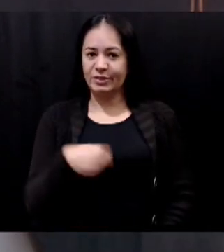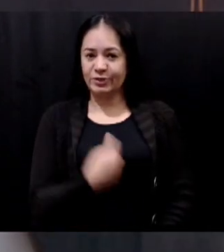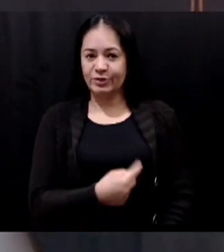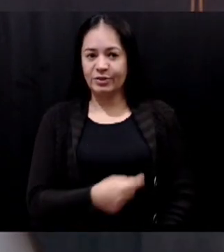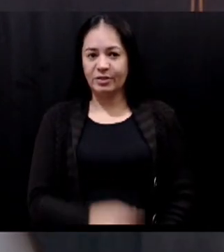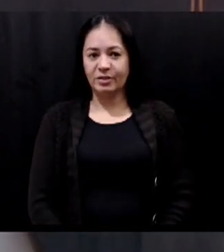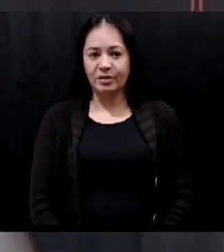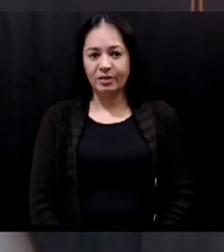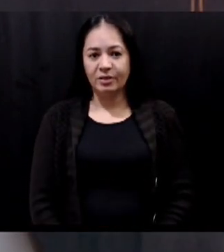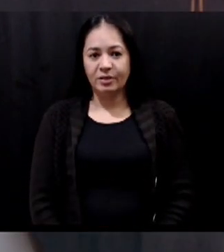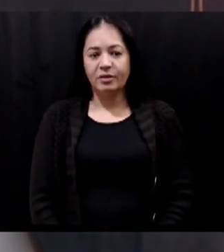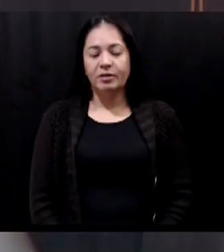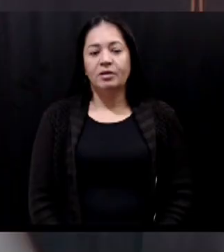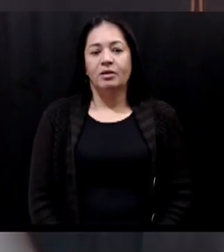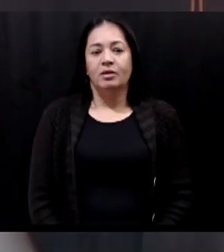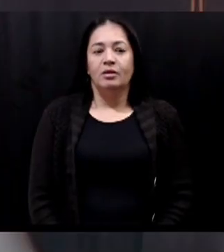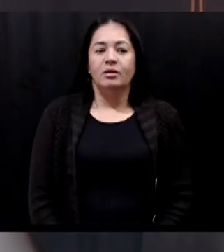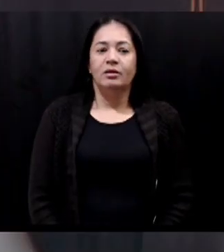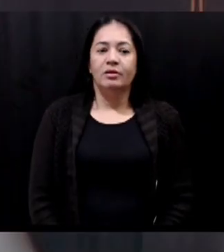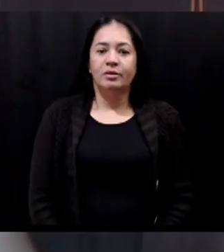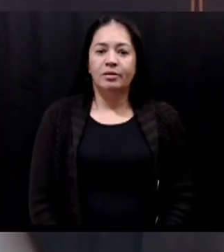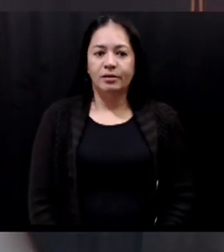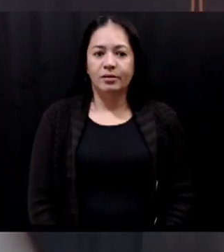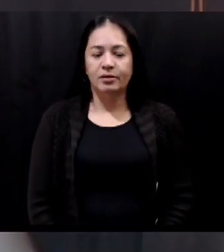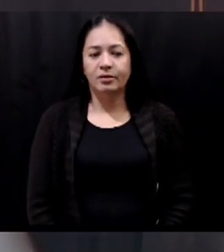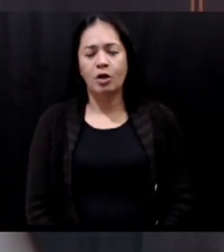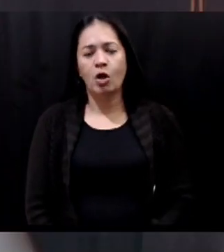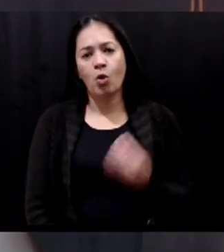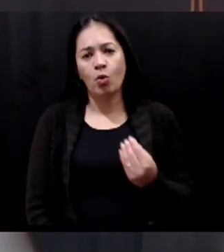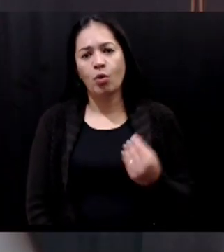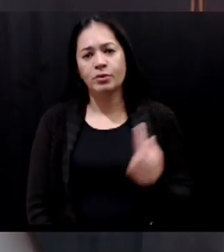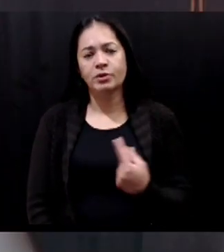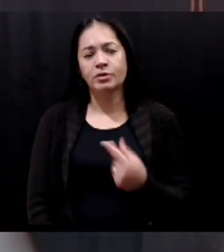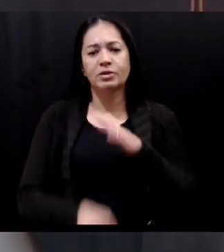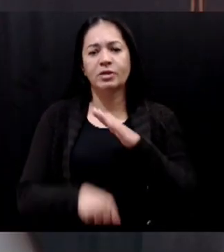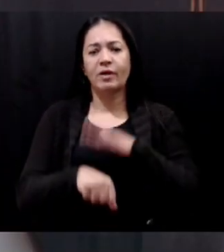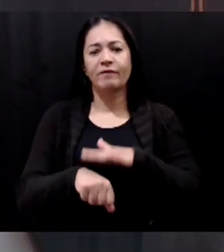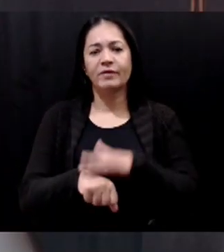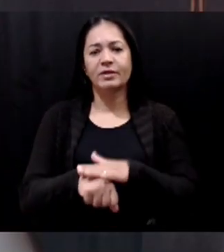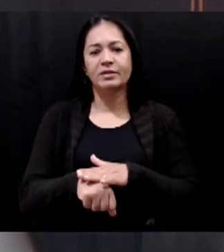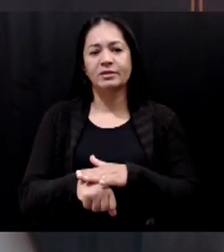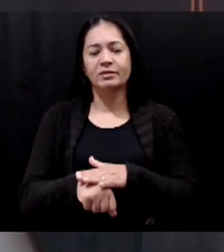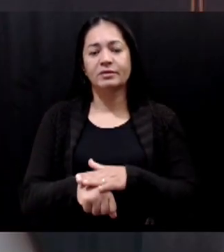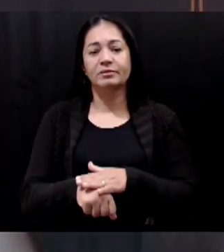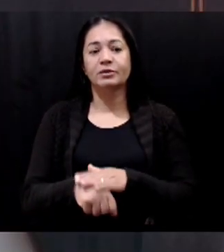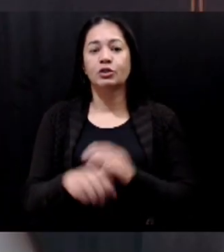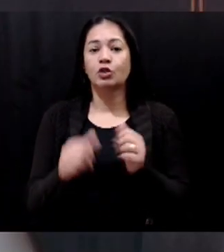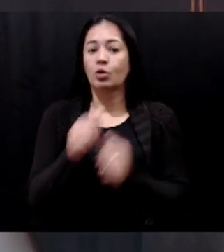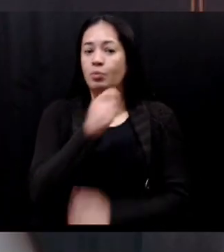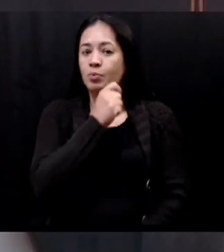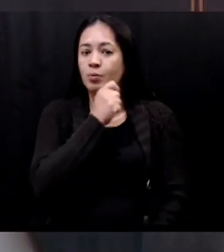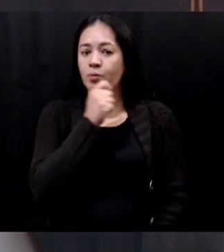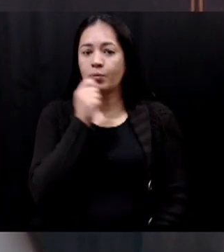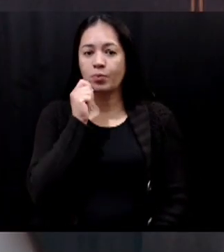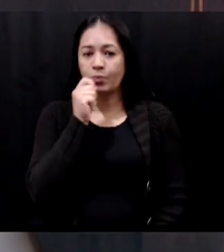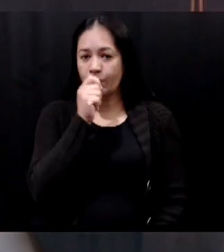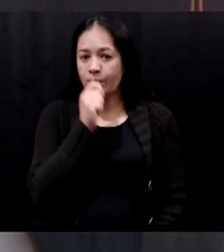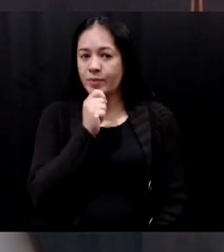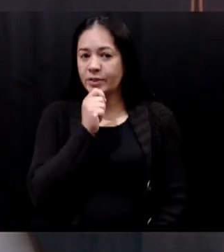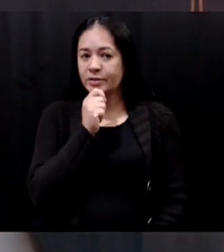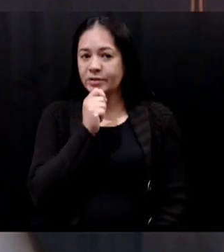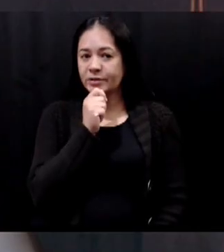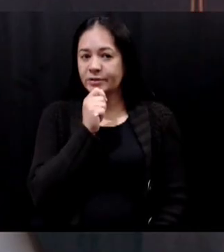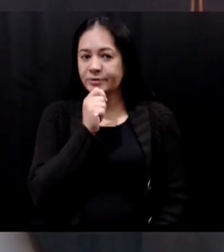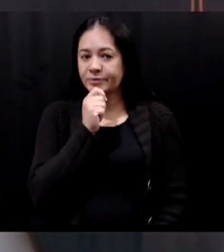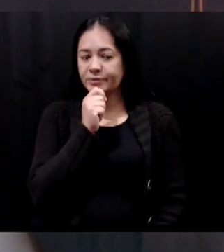peso. Como que a gente faz isso? Através de uma dieta que funcione muito bem para esse paciente. E